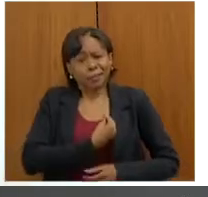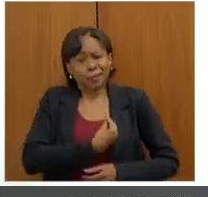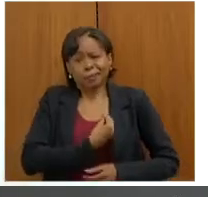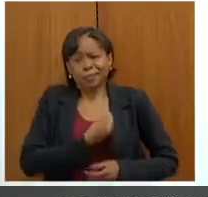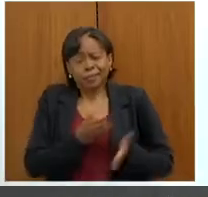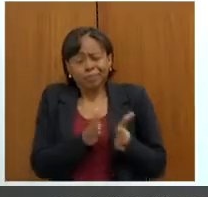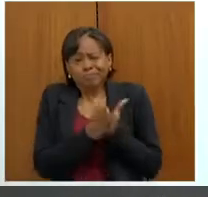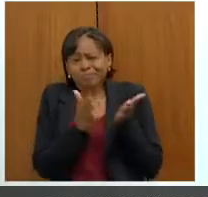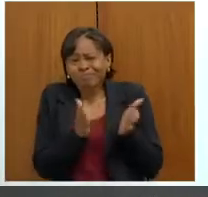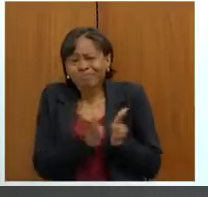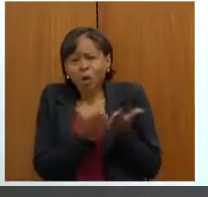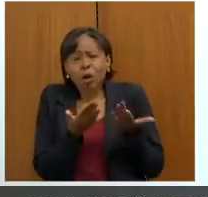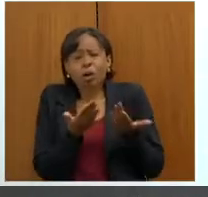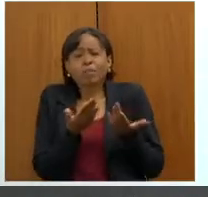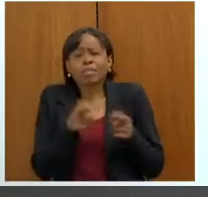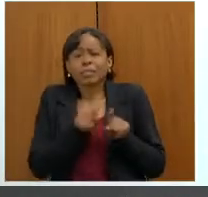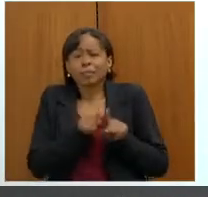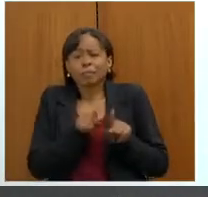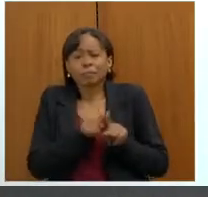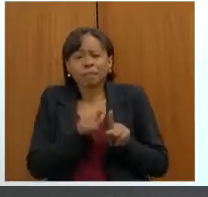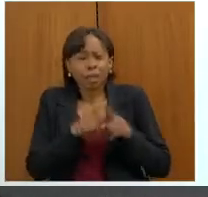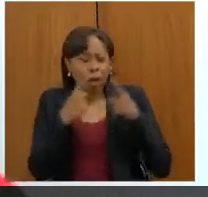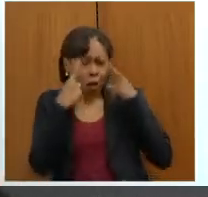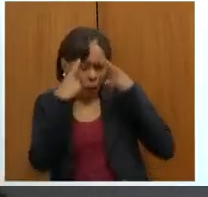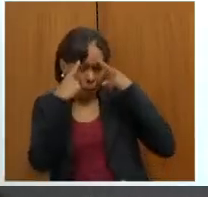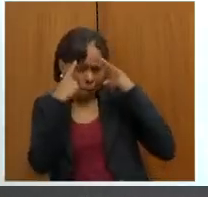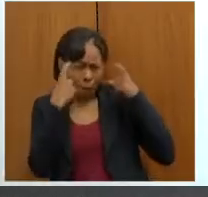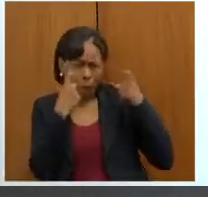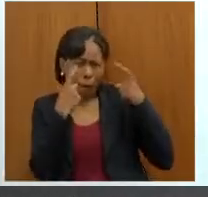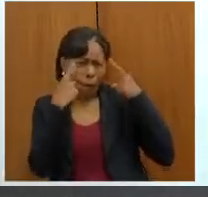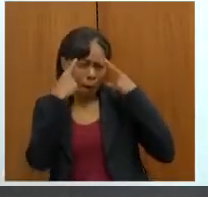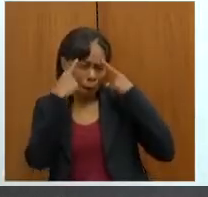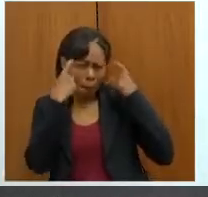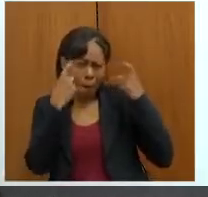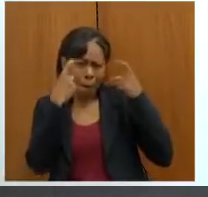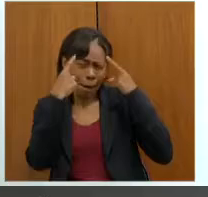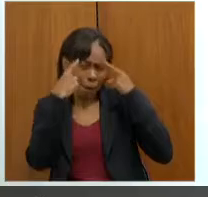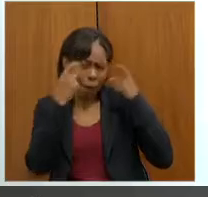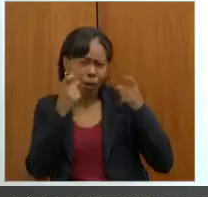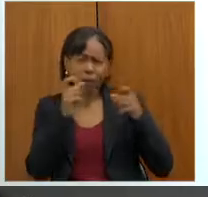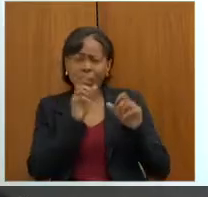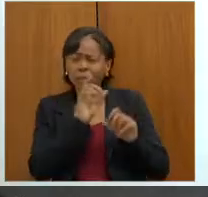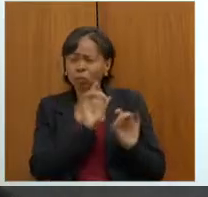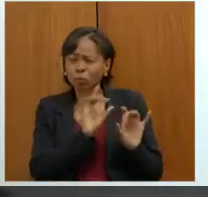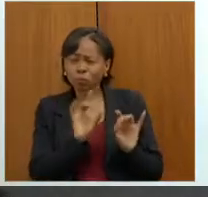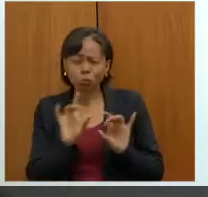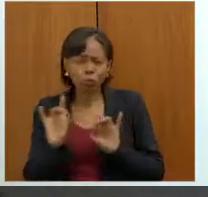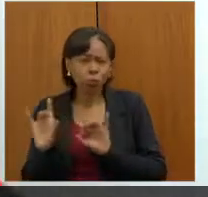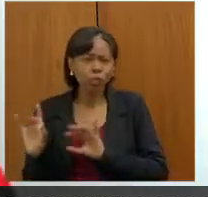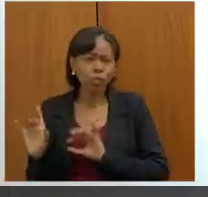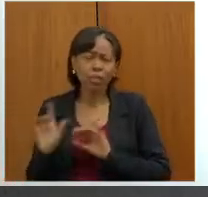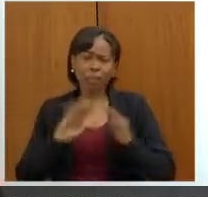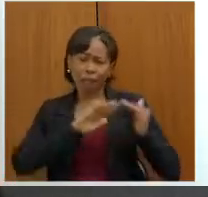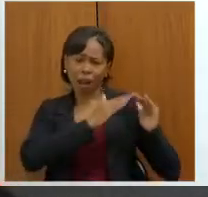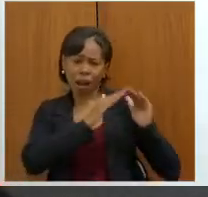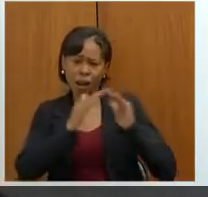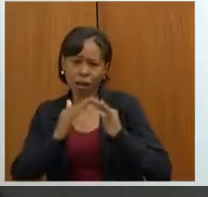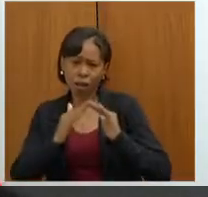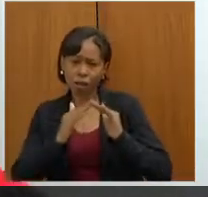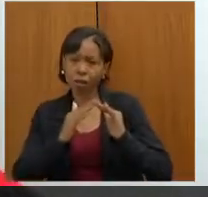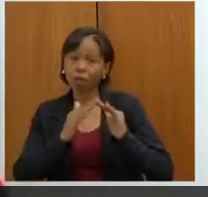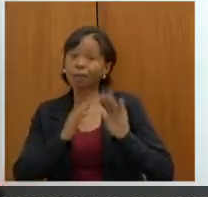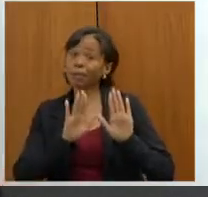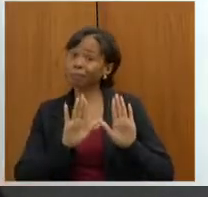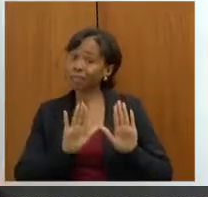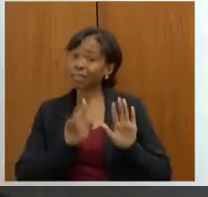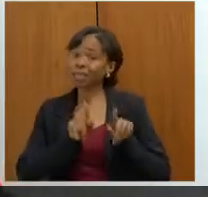mulheres são violentadas cotidianamente mais uma escola na periferia de favela EA violência acontece mas Principalmente nesse